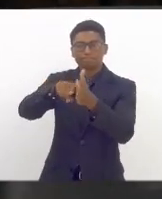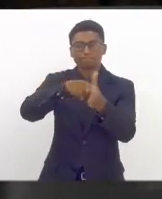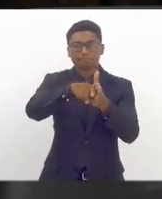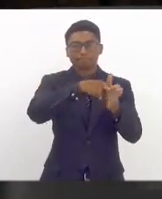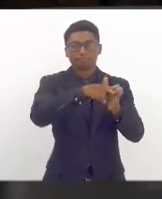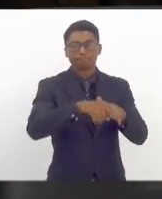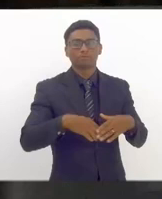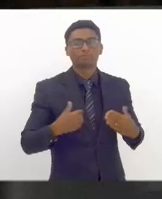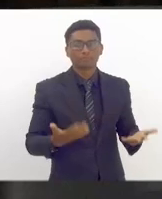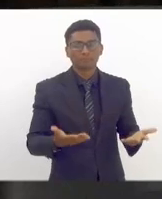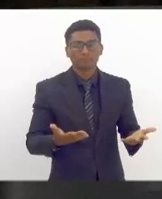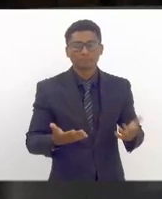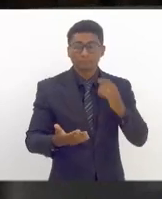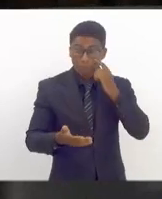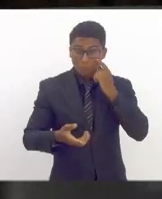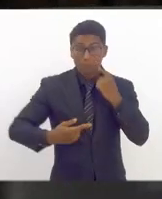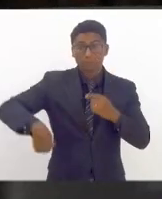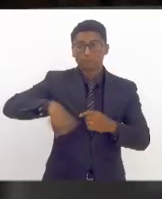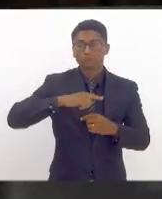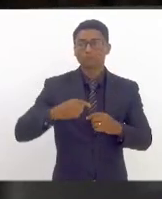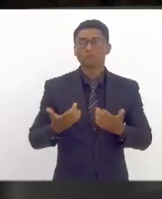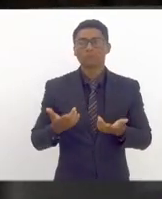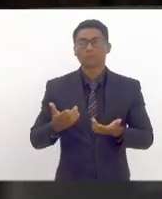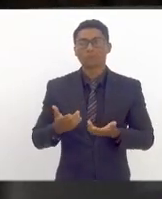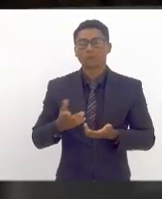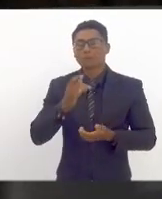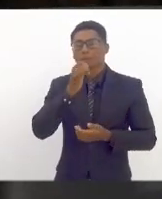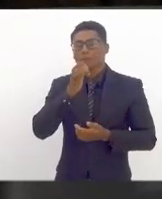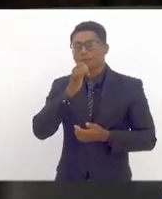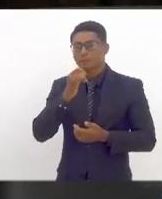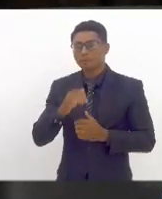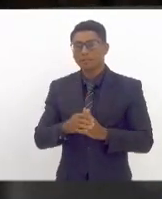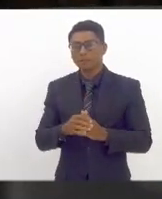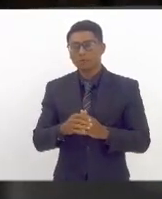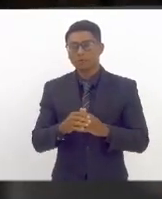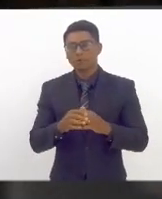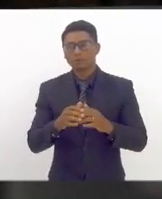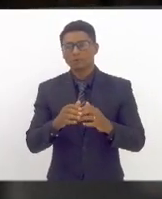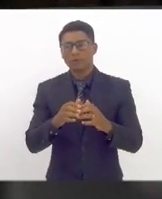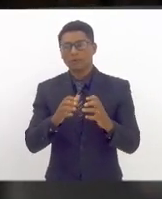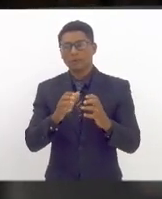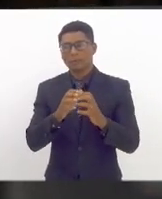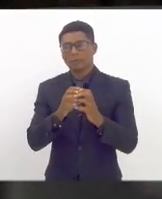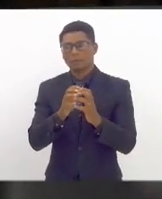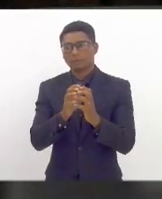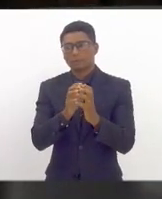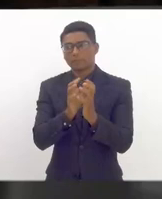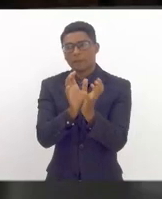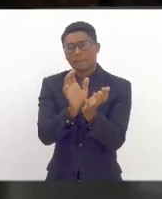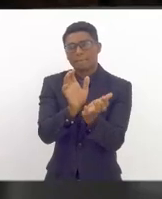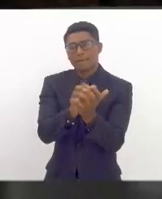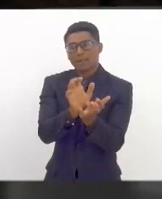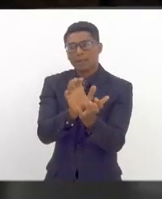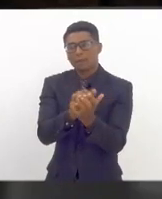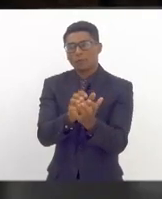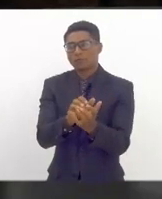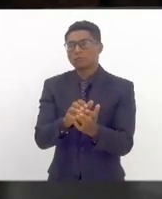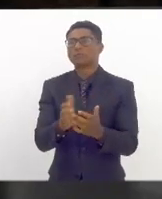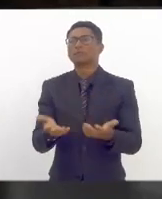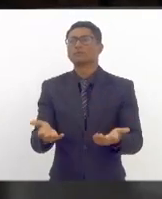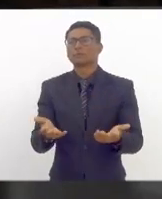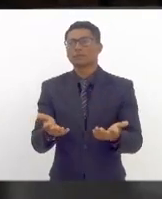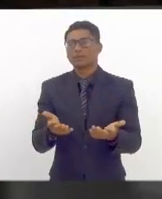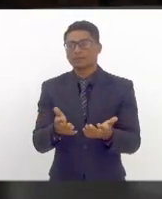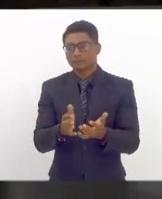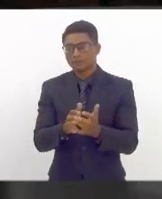dentro das matrizes africanas percorremos Pernambuco com Catimbó de Jurema percorremos Recife